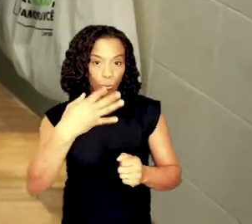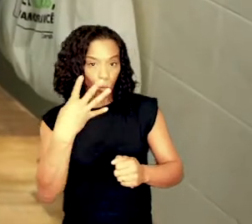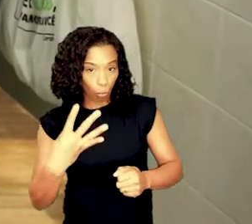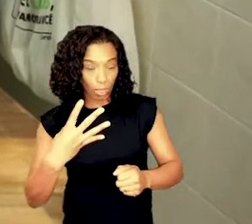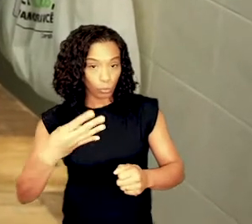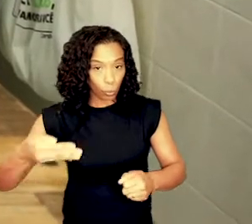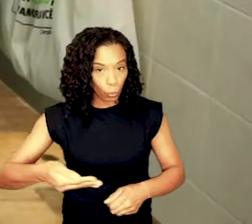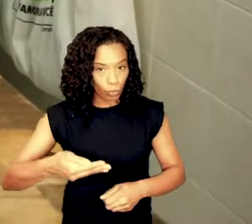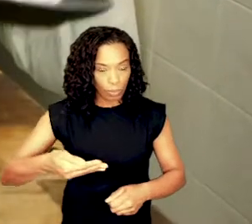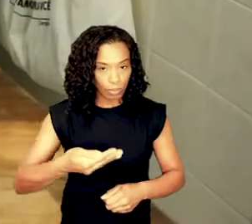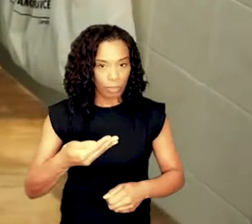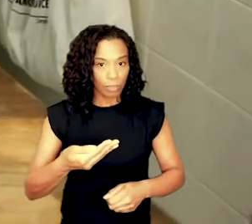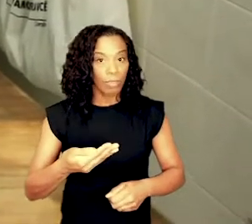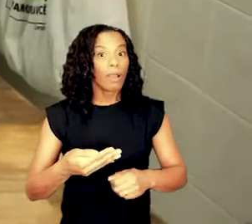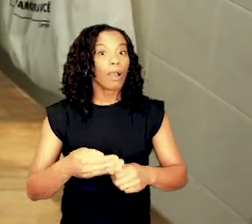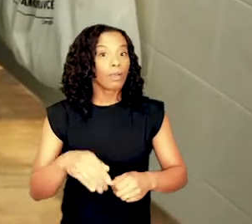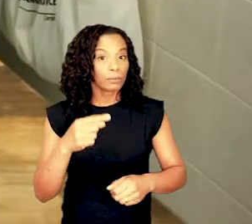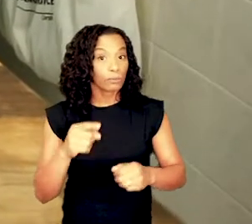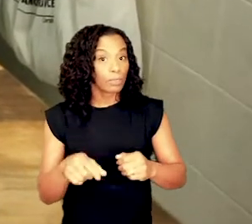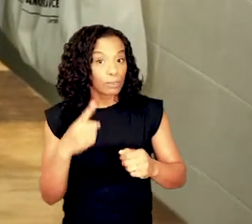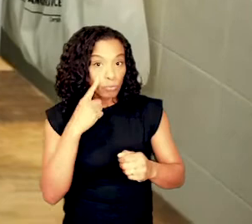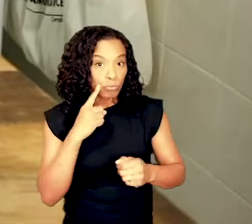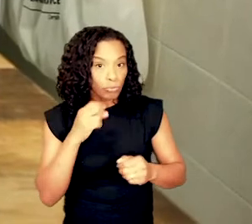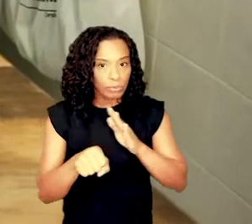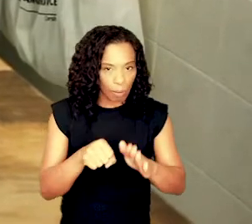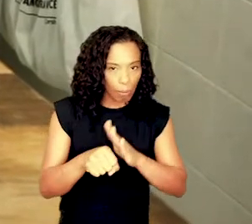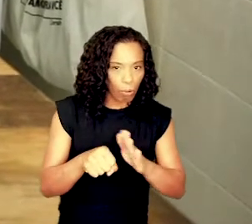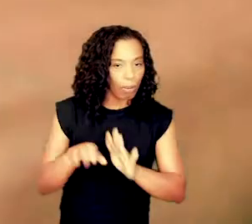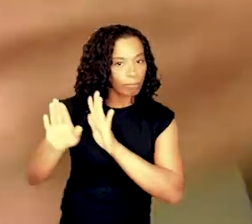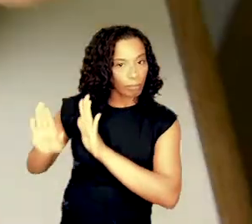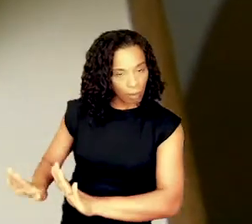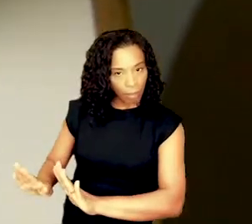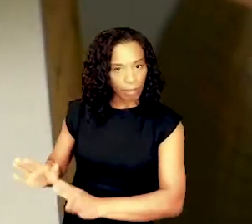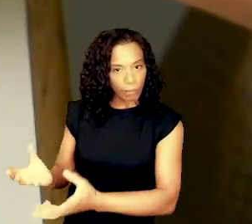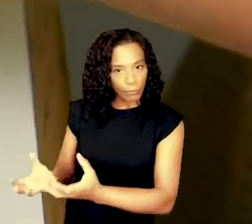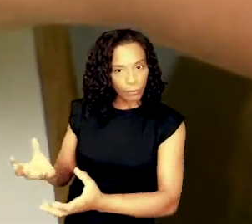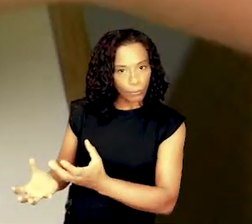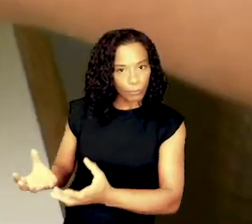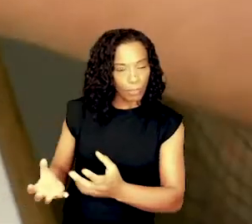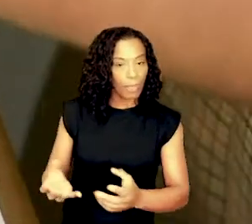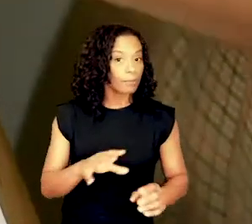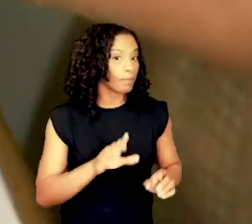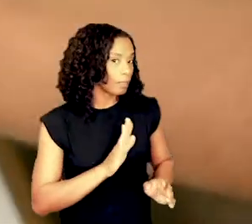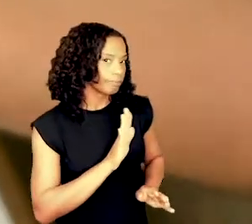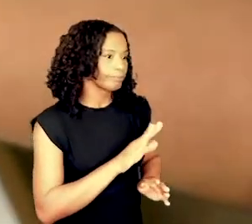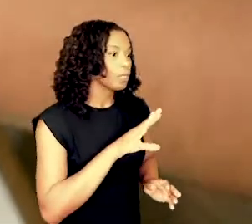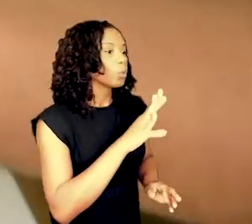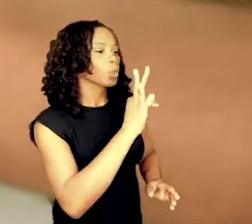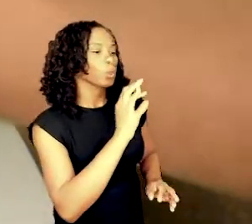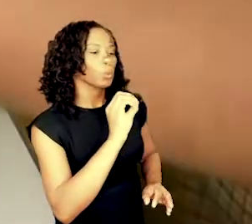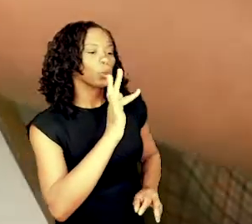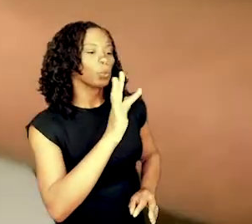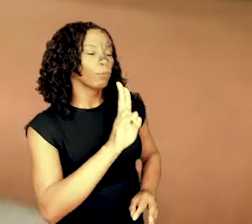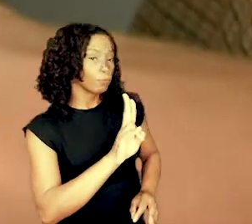Enquanto a nossa cebola tá dourando, que demora um cadinho, vamos focar no nosso tofu. Pode tirar o papel toalha, olha como é que tá